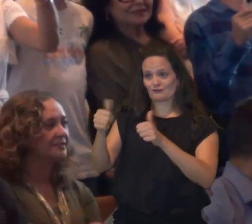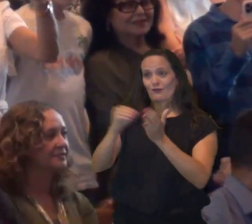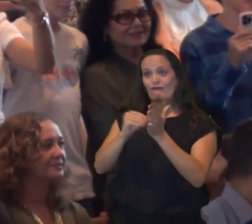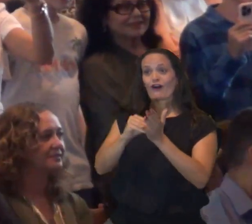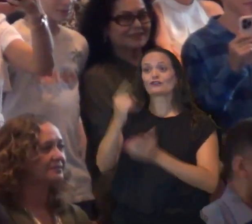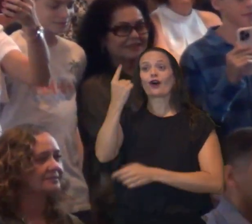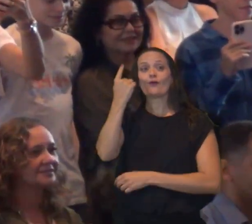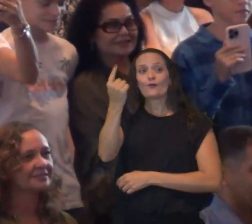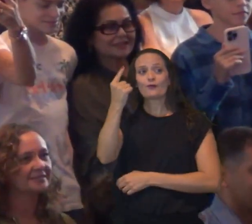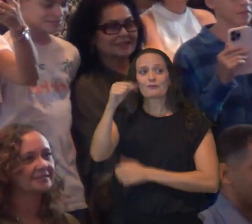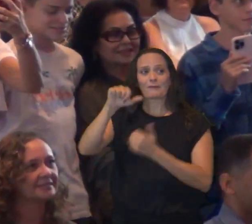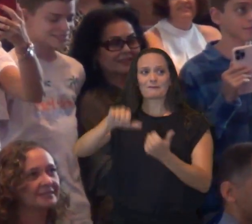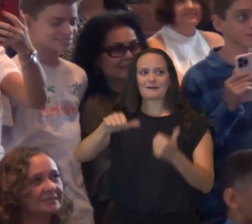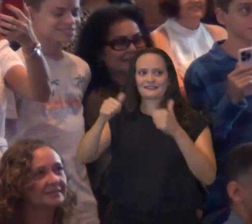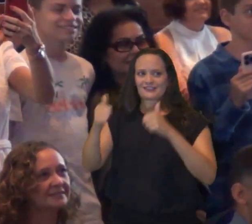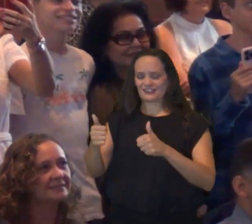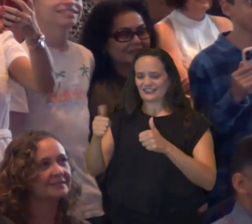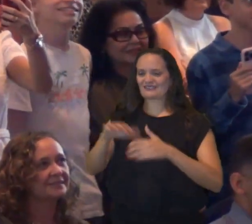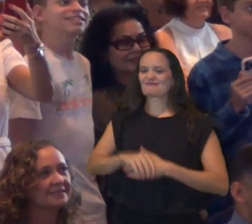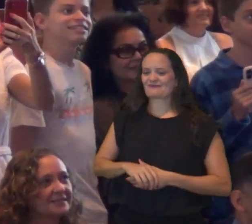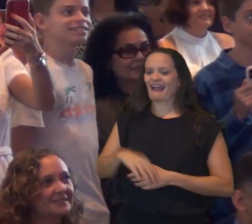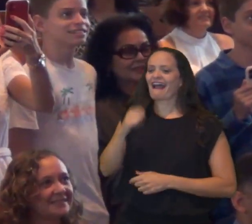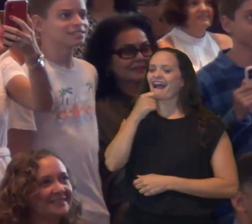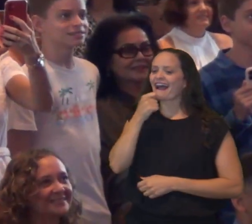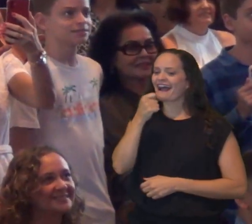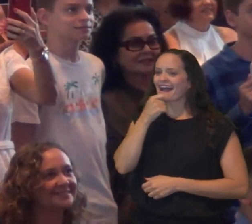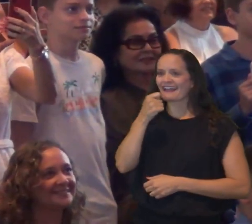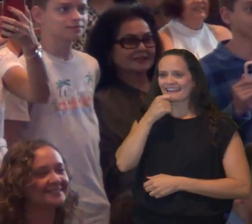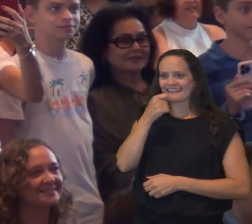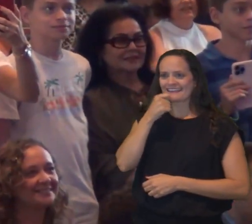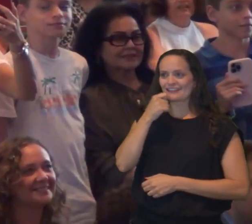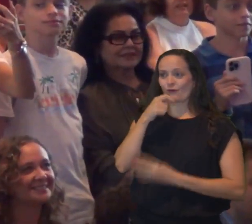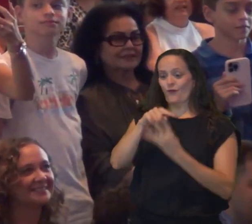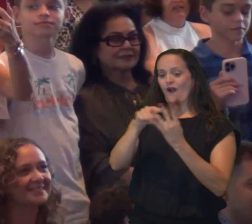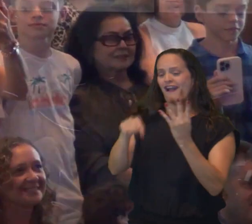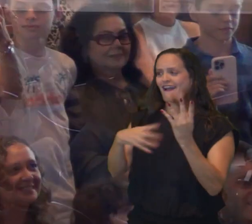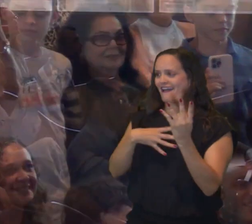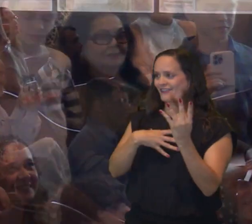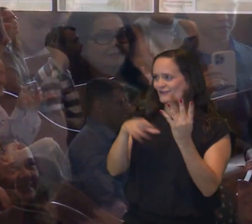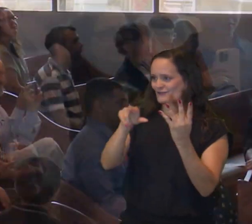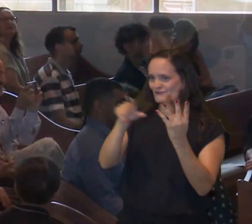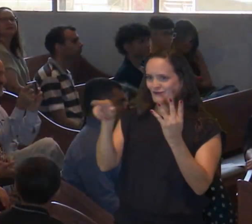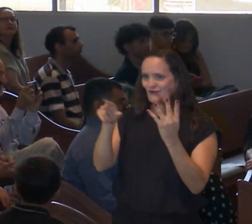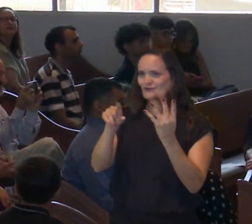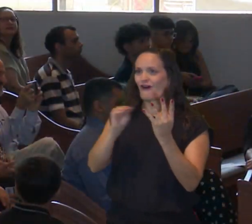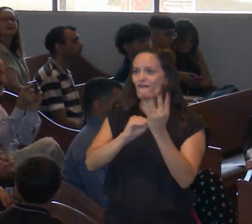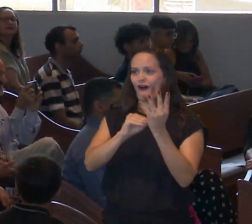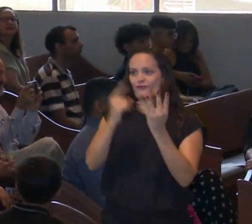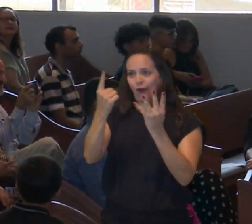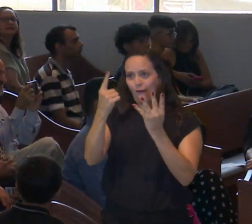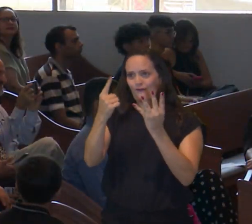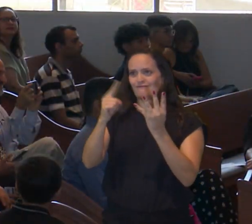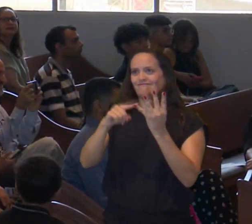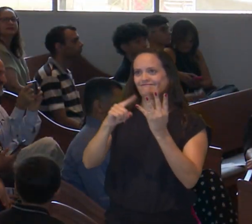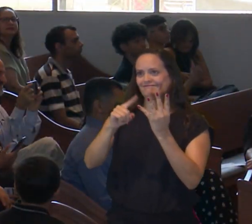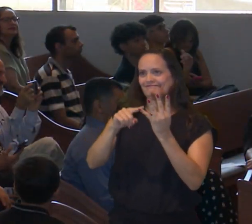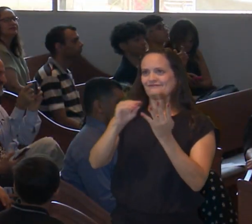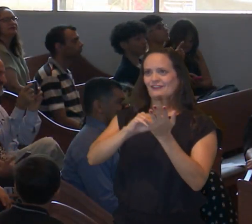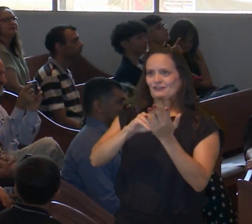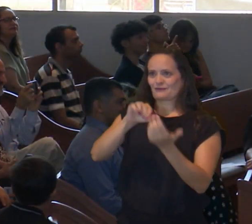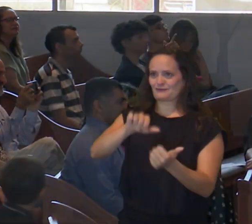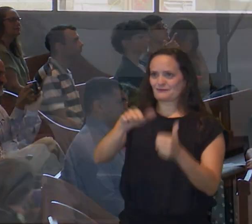Só um irmão ainda que não foi batizado, mas com certeza ele trilhará no caminho do